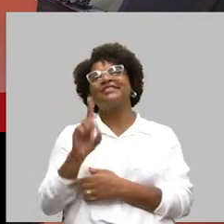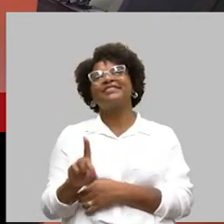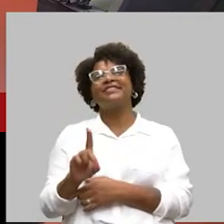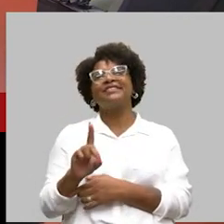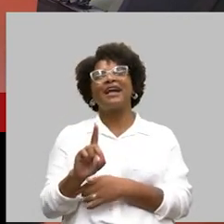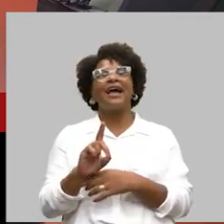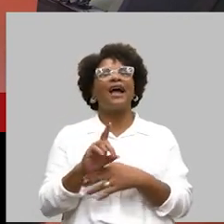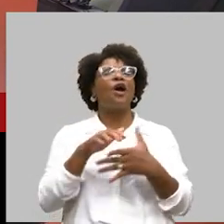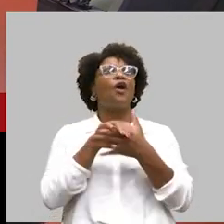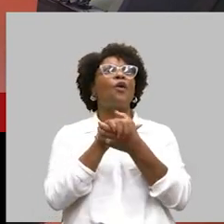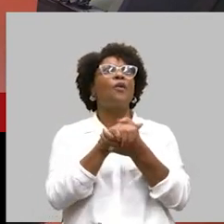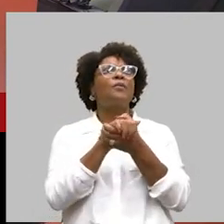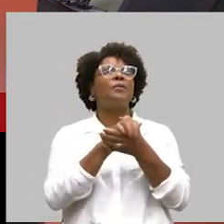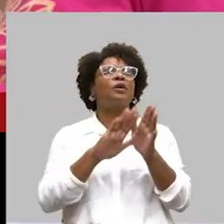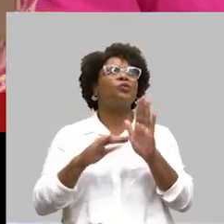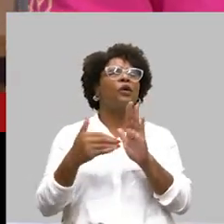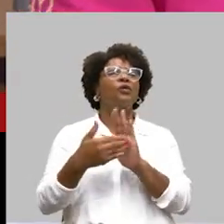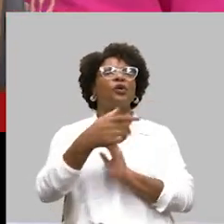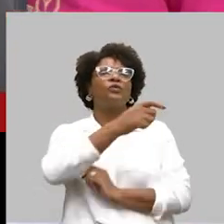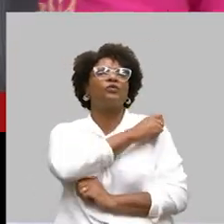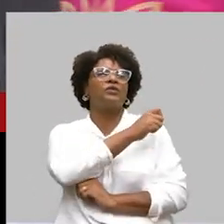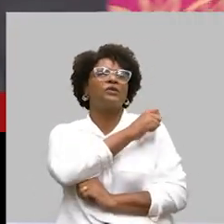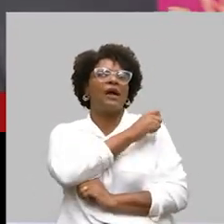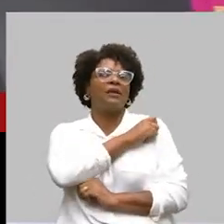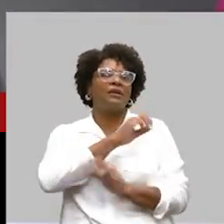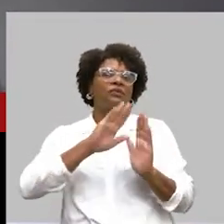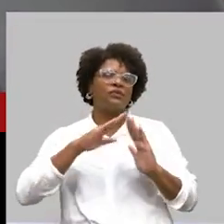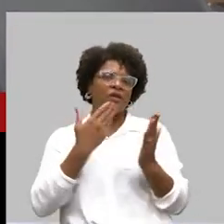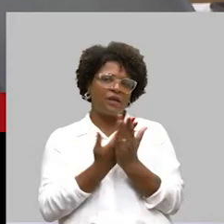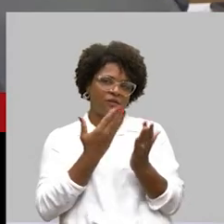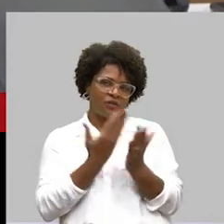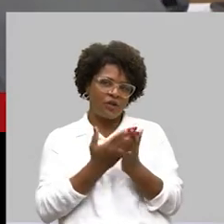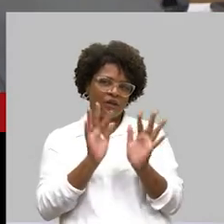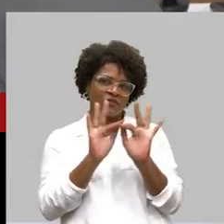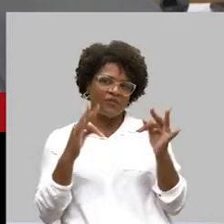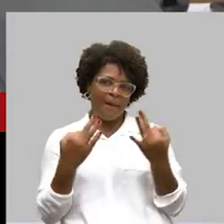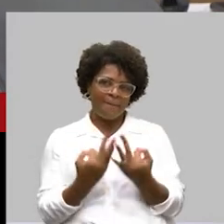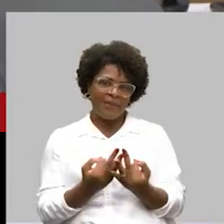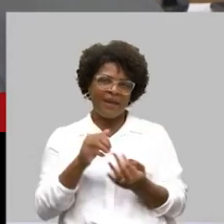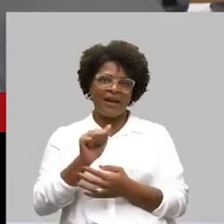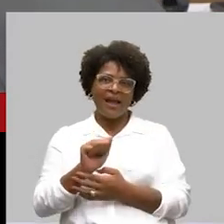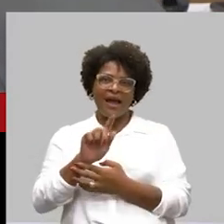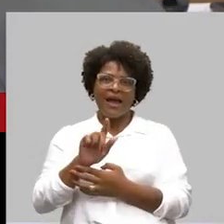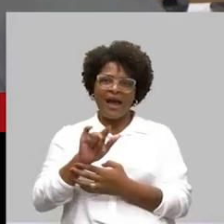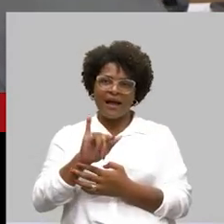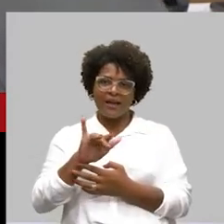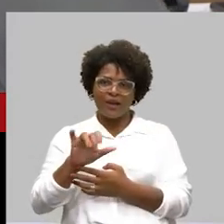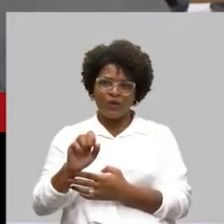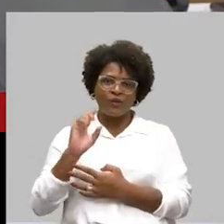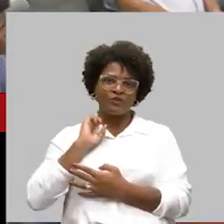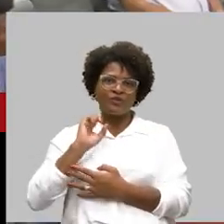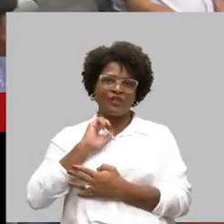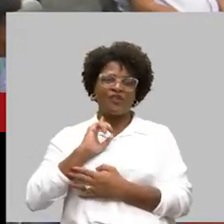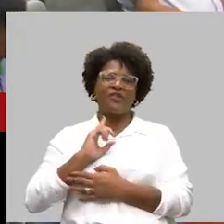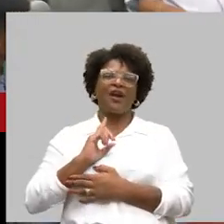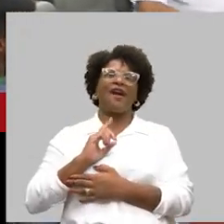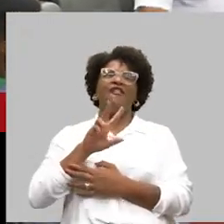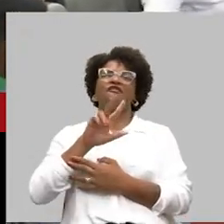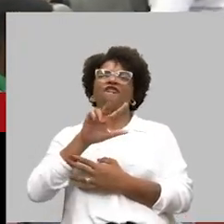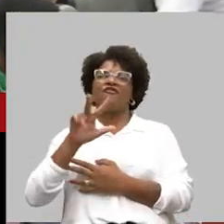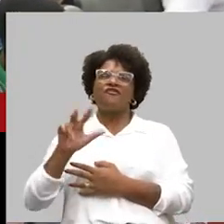alunos das escolas família Agrícola de toda Minas Gerais viva a luta da Educação do campo viva